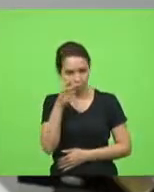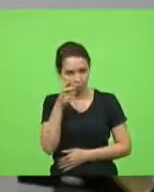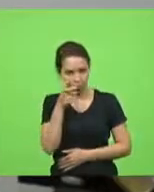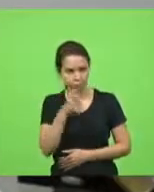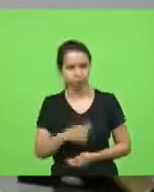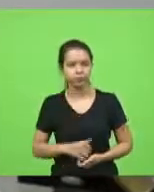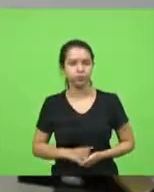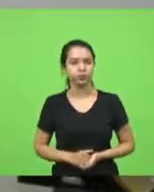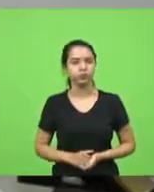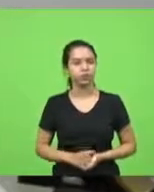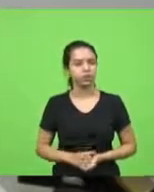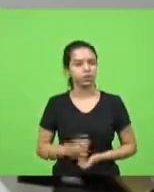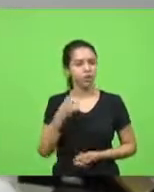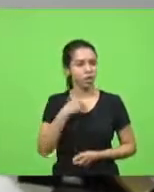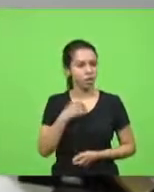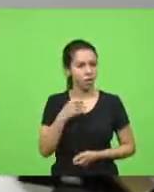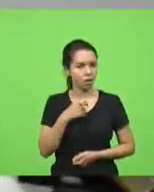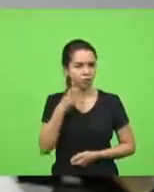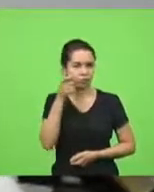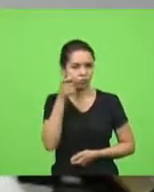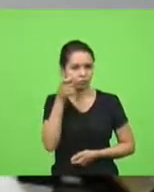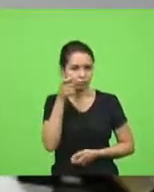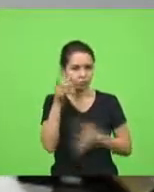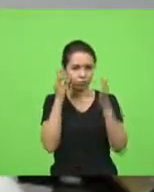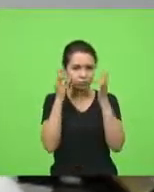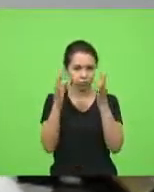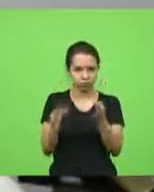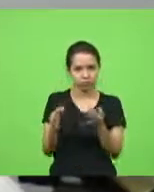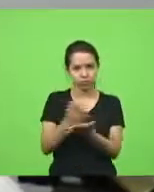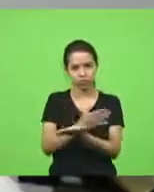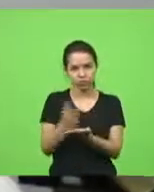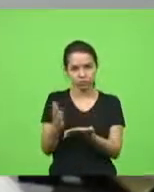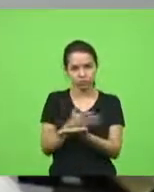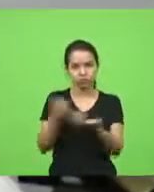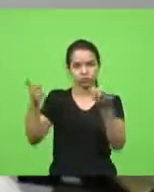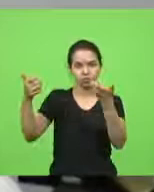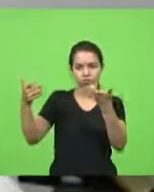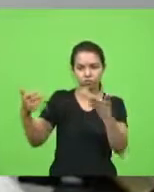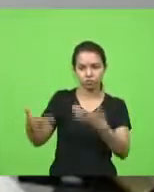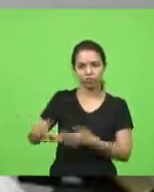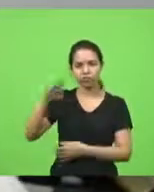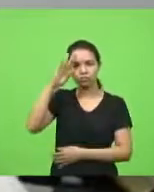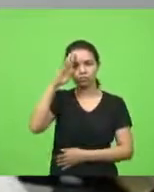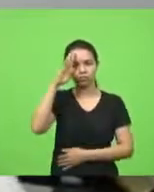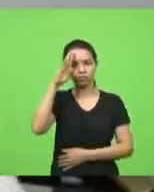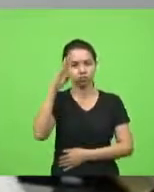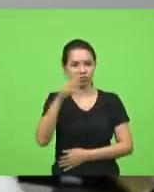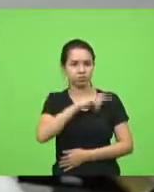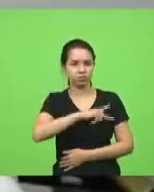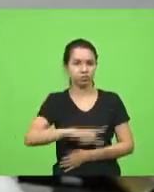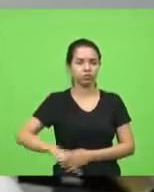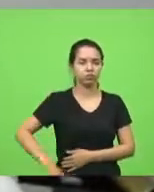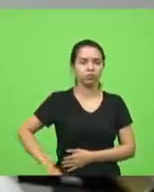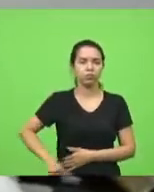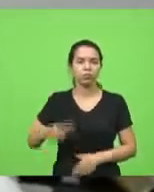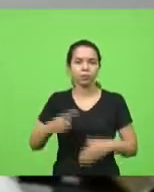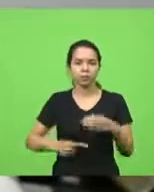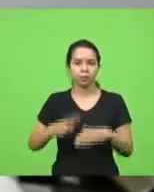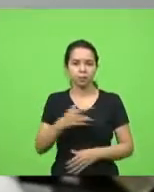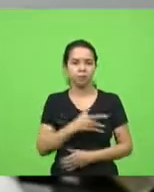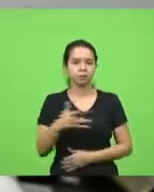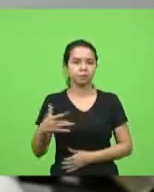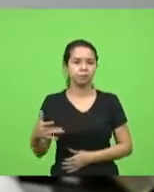estava escutando atentamente alguns pronunciamentos, principalmente do presidente da Comissão de Saúde, Neudi